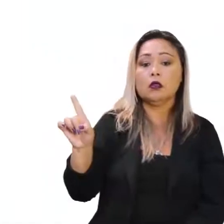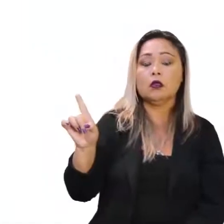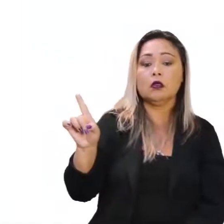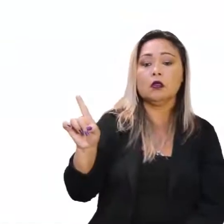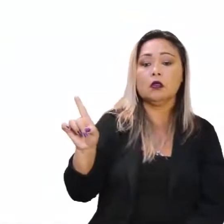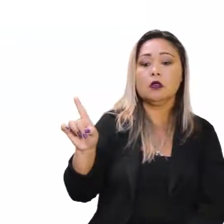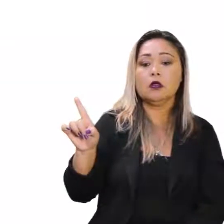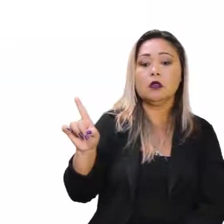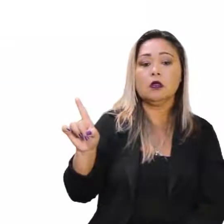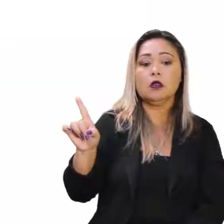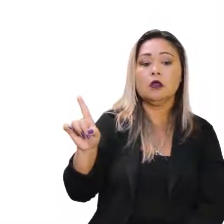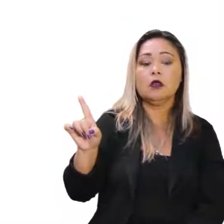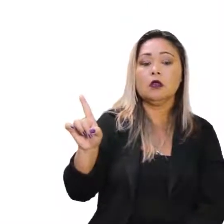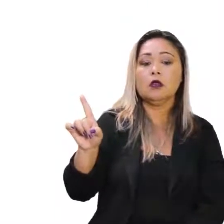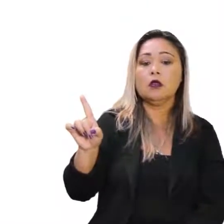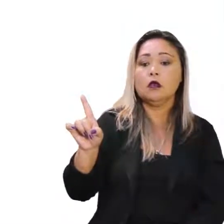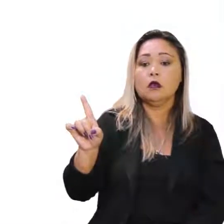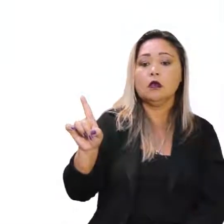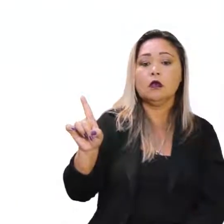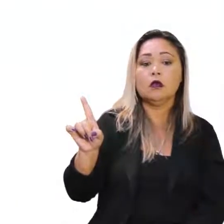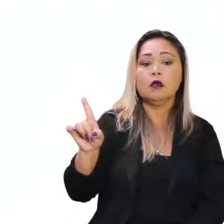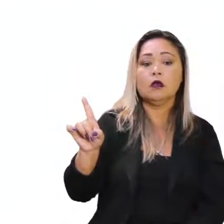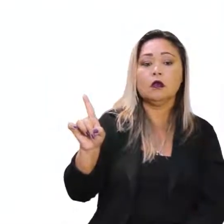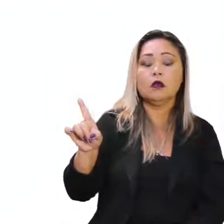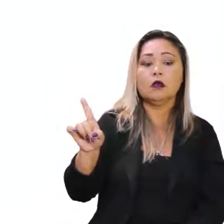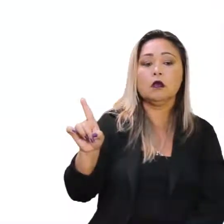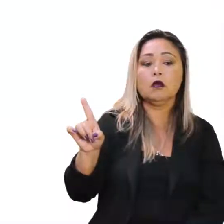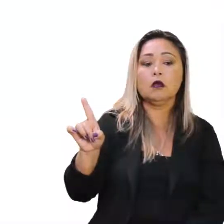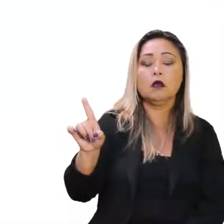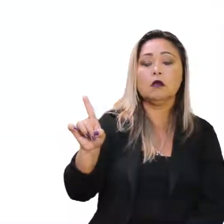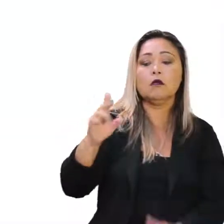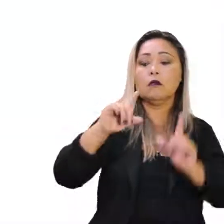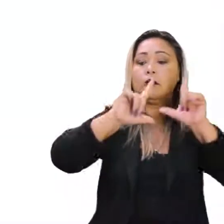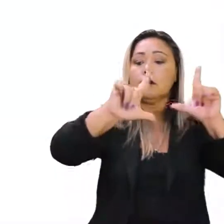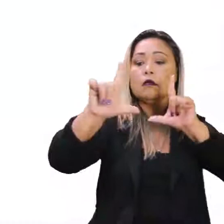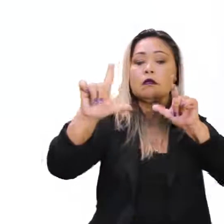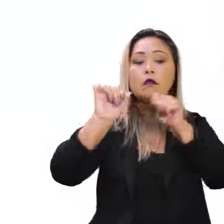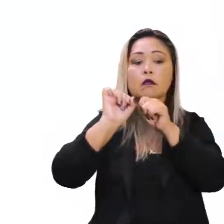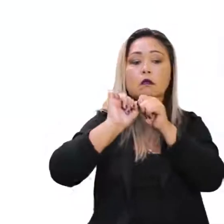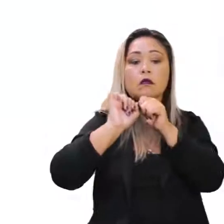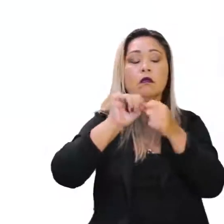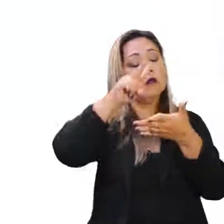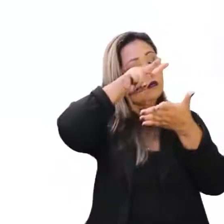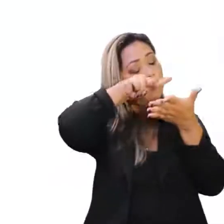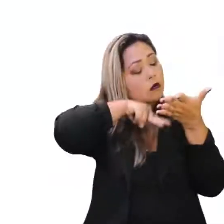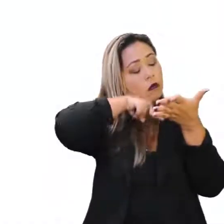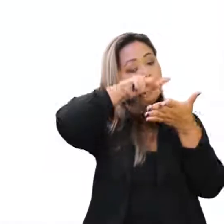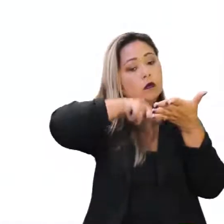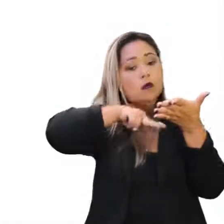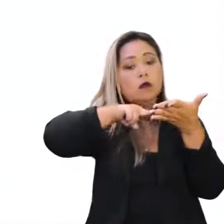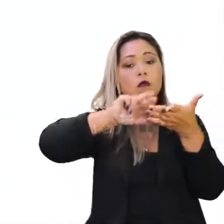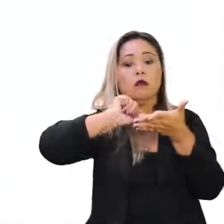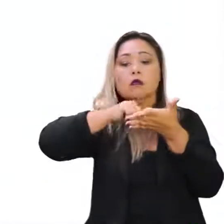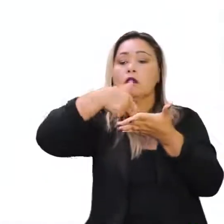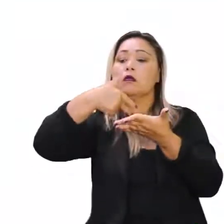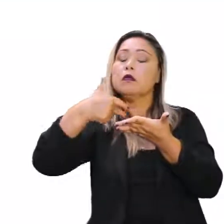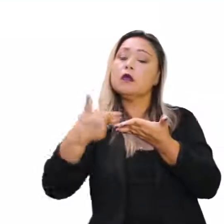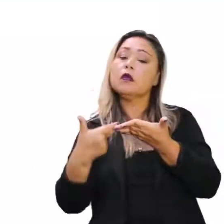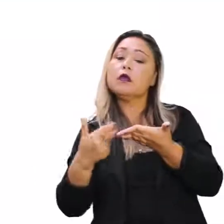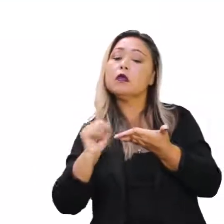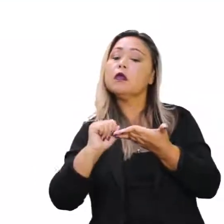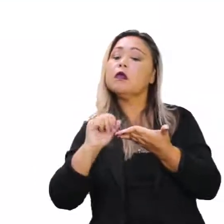aqui chegamos... Aqui vamos direto às obras, né? Aqui são obras como ali a leitura, o derrubador brasileiro.